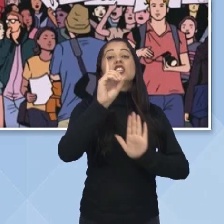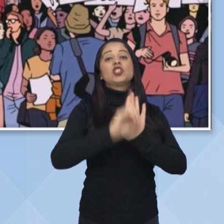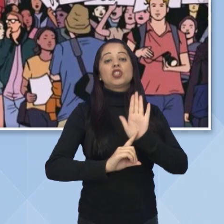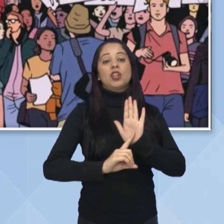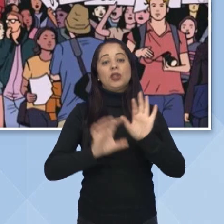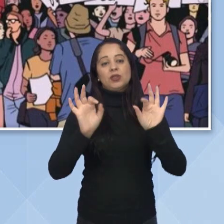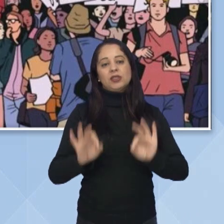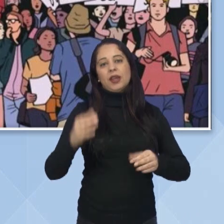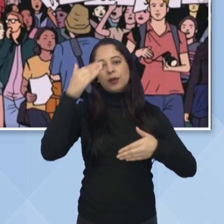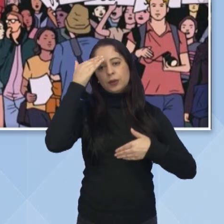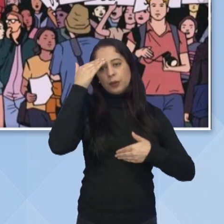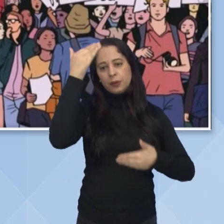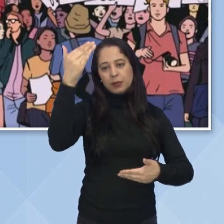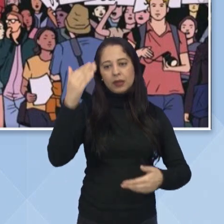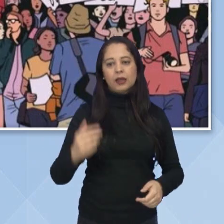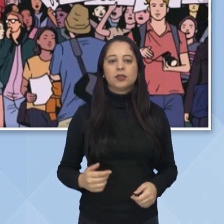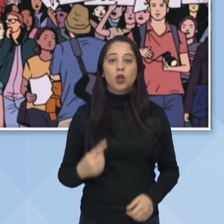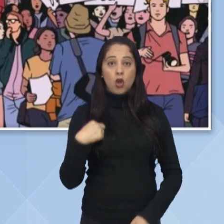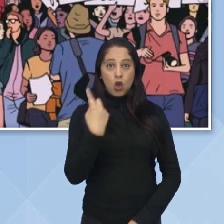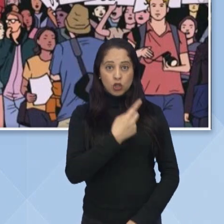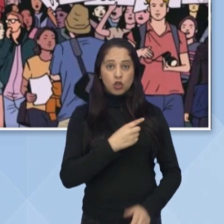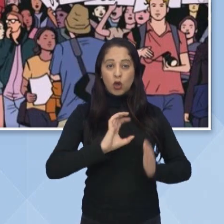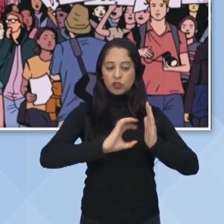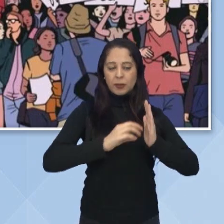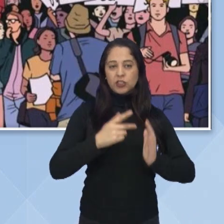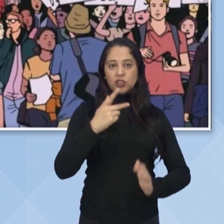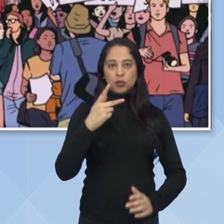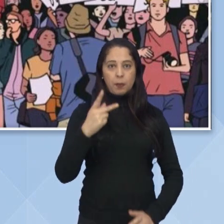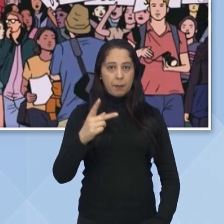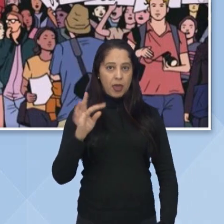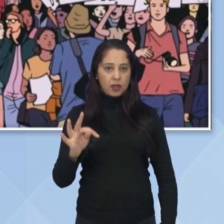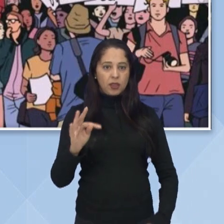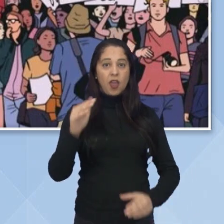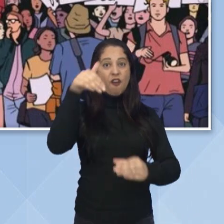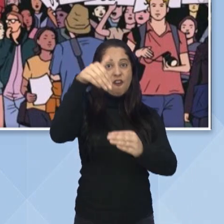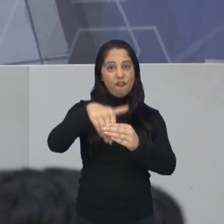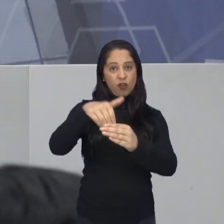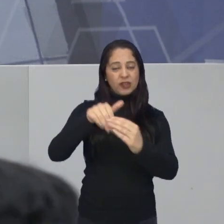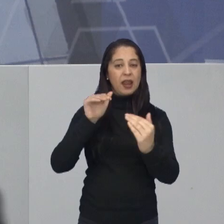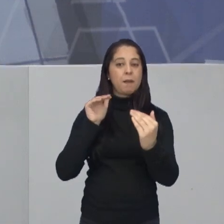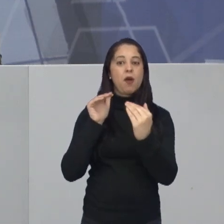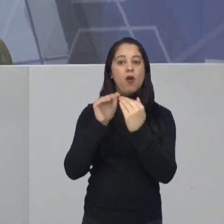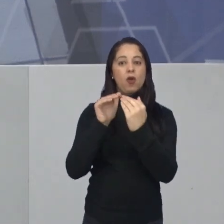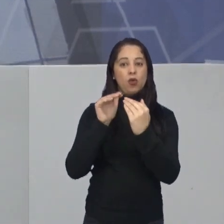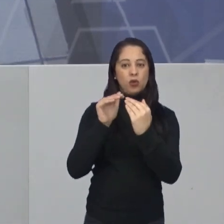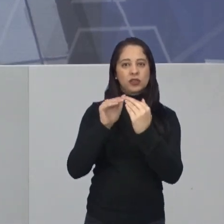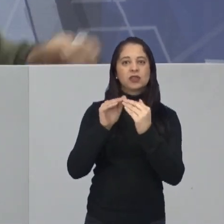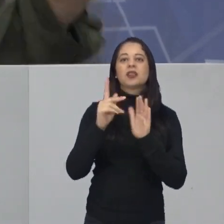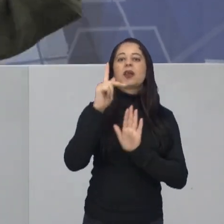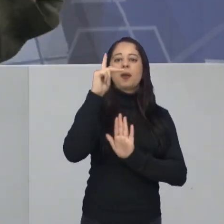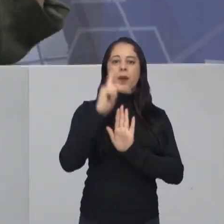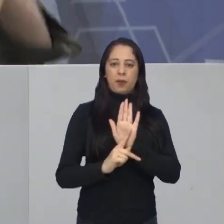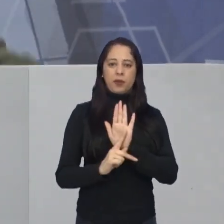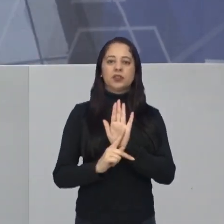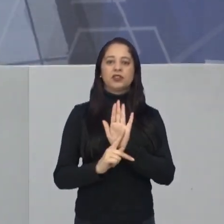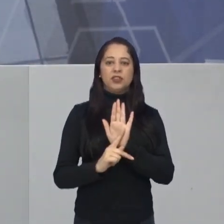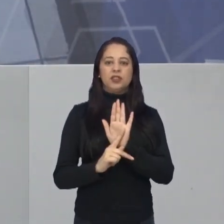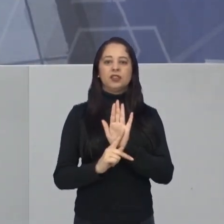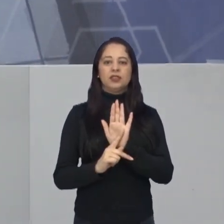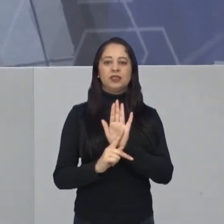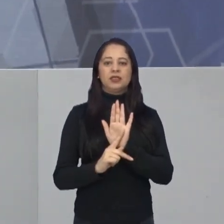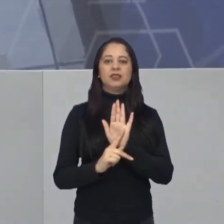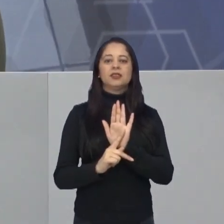bom? Obrigada. Então, nós do Partido dos Trabalhadores votaremos a favor do projeto e somos